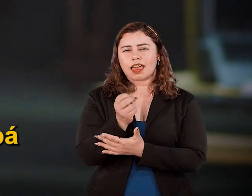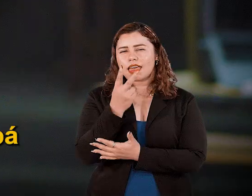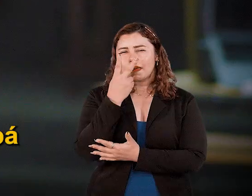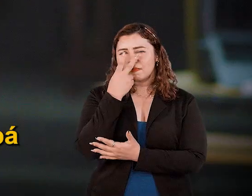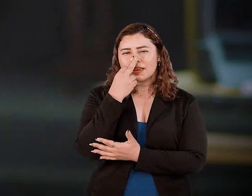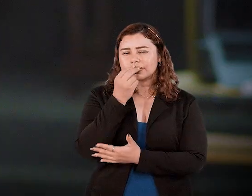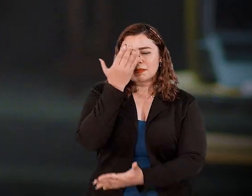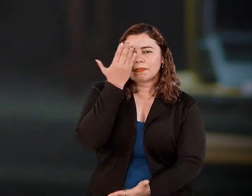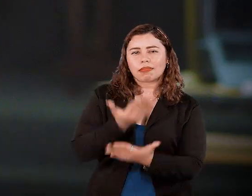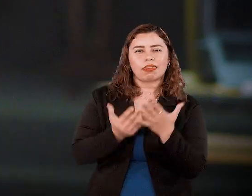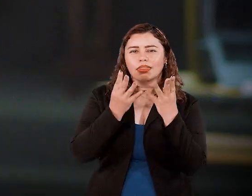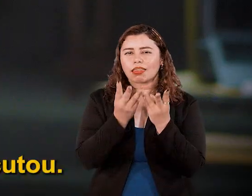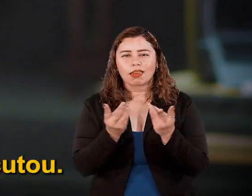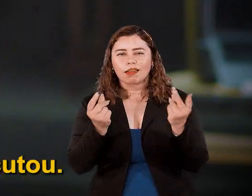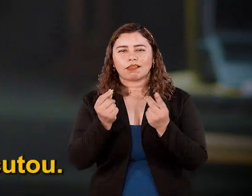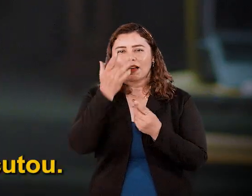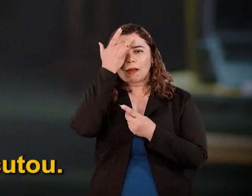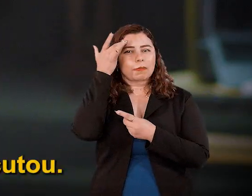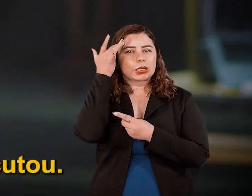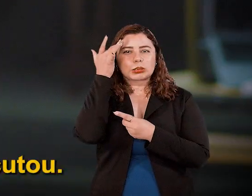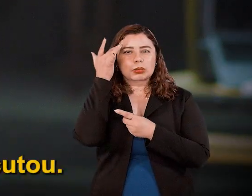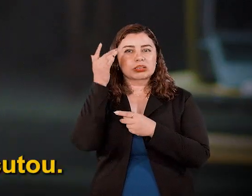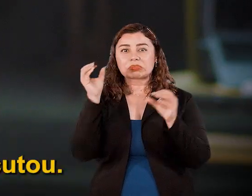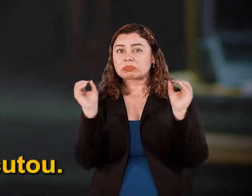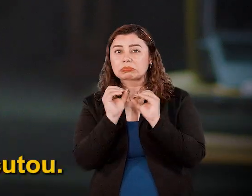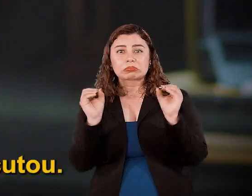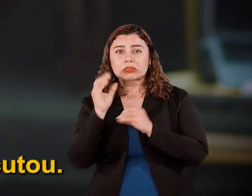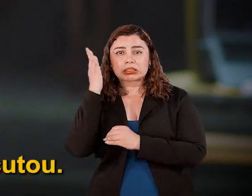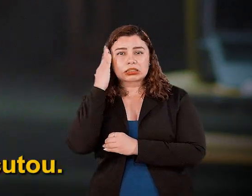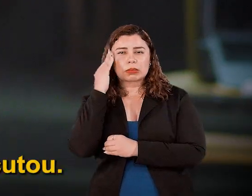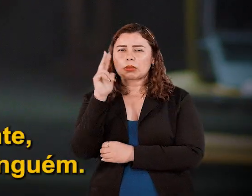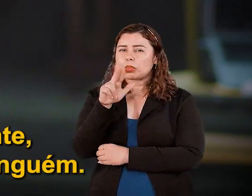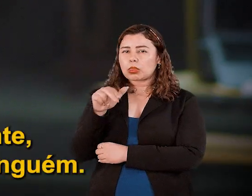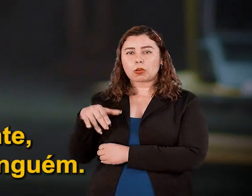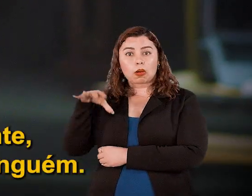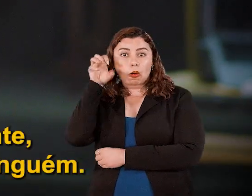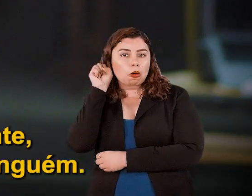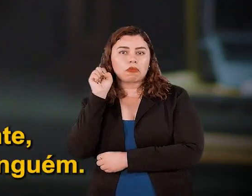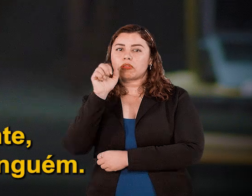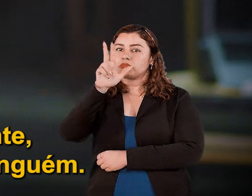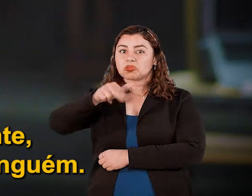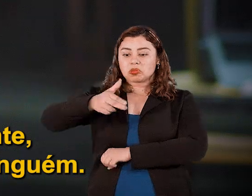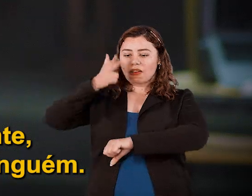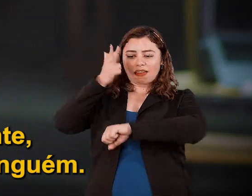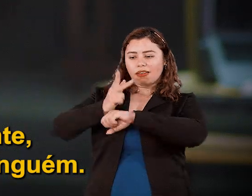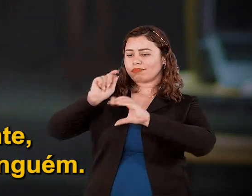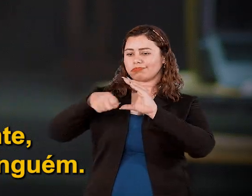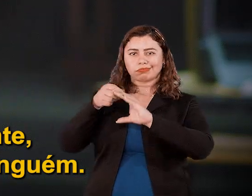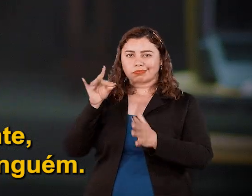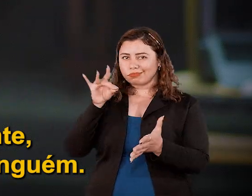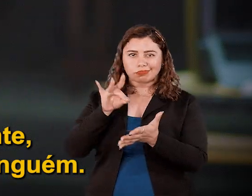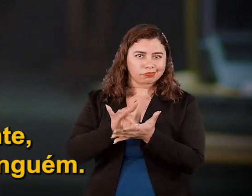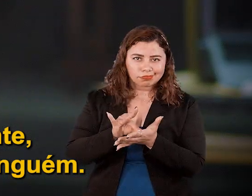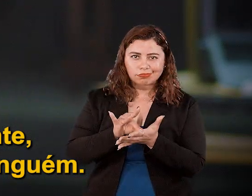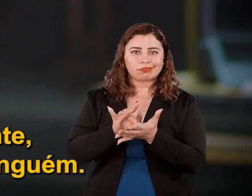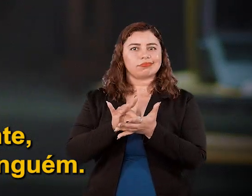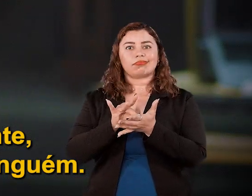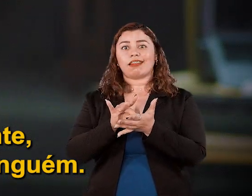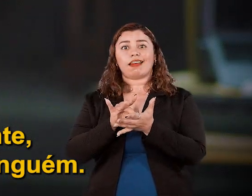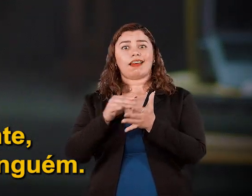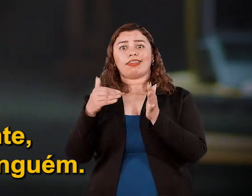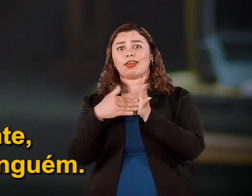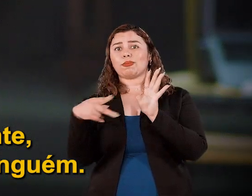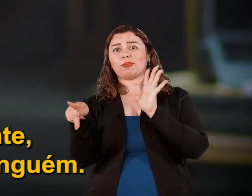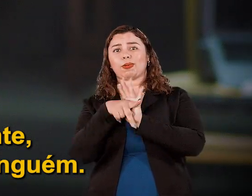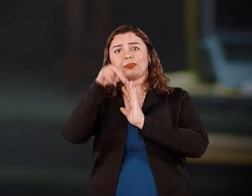considerada perdida. Ninguém sabe, ninguém nunca escutou, ela nunca foi gravada oficialmente, nem pelo próprio